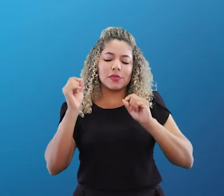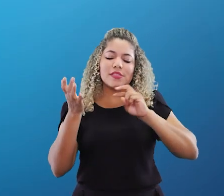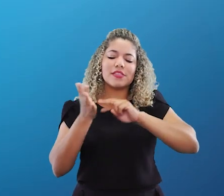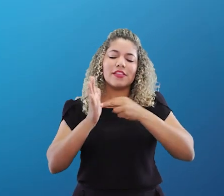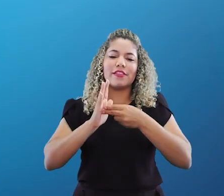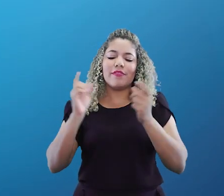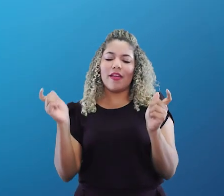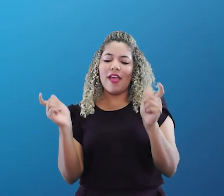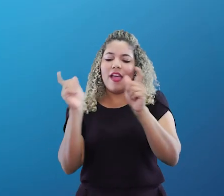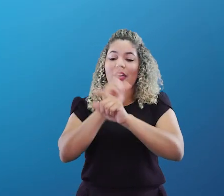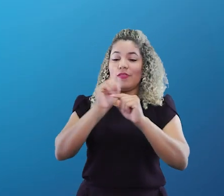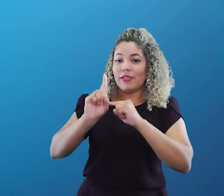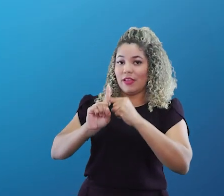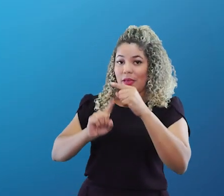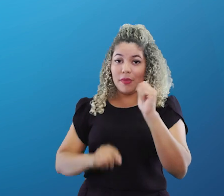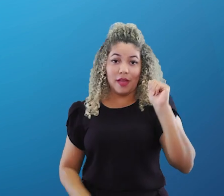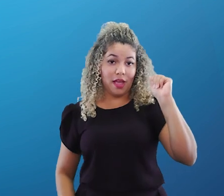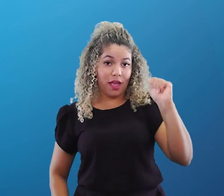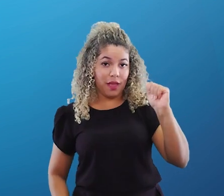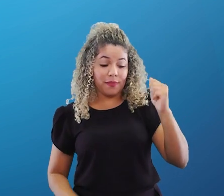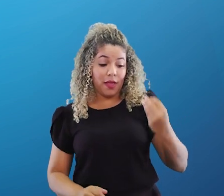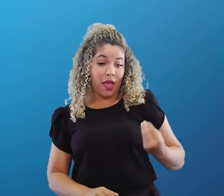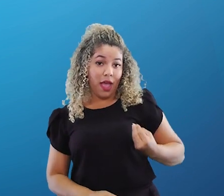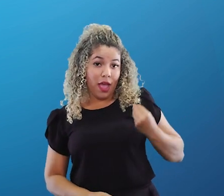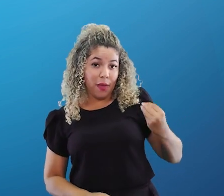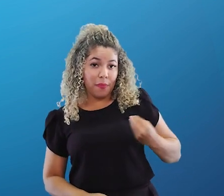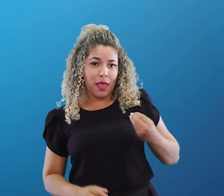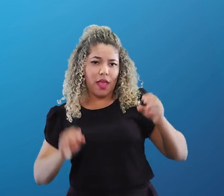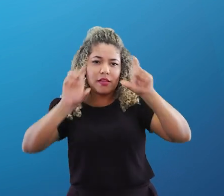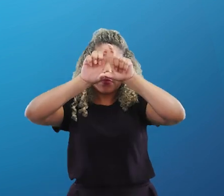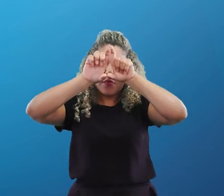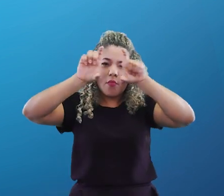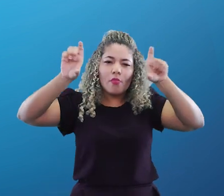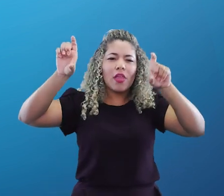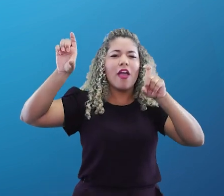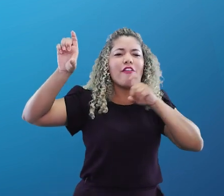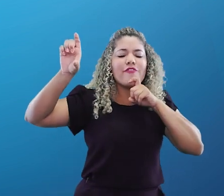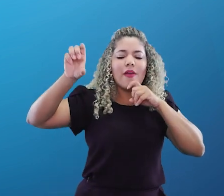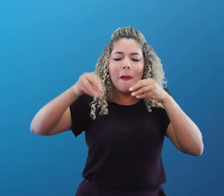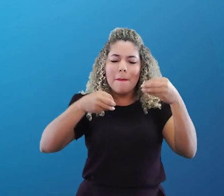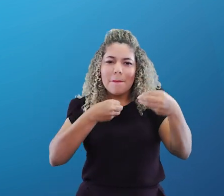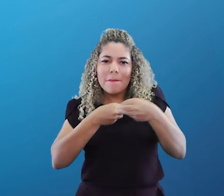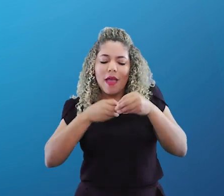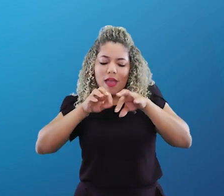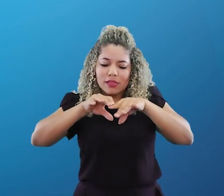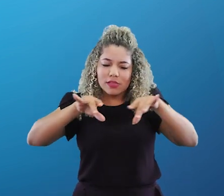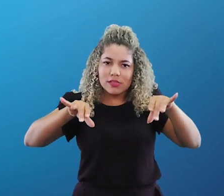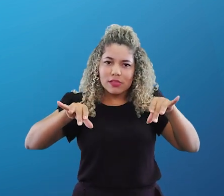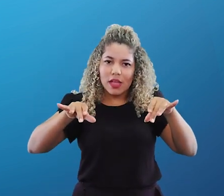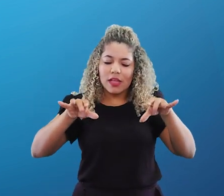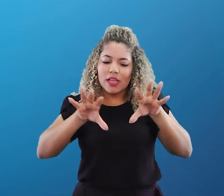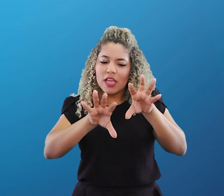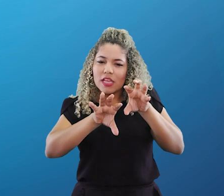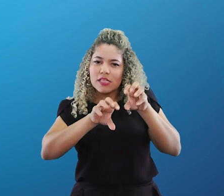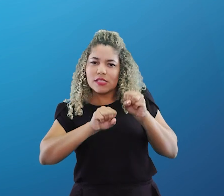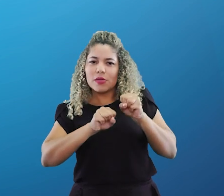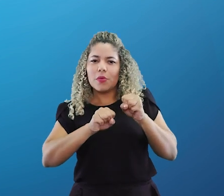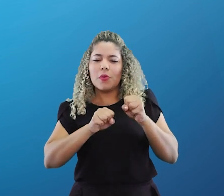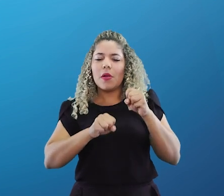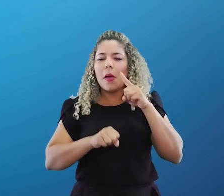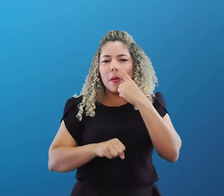térmica. Letra A. A presença de uma camada mais fria próxima ao solo que retém os poluentes